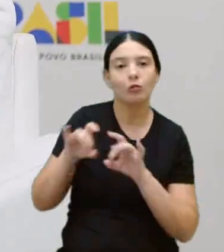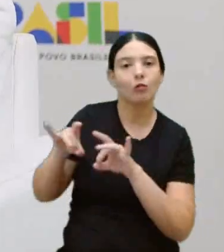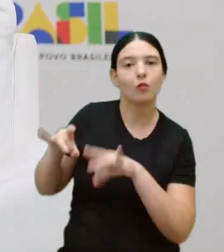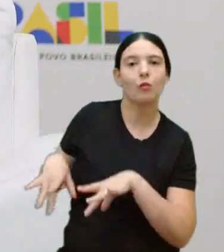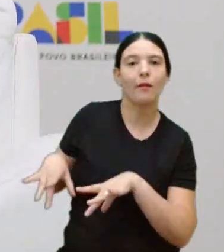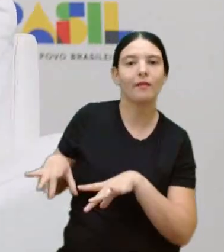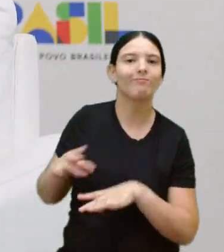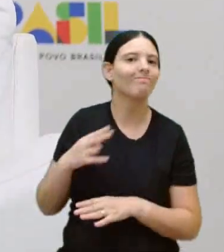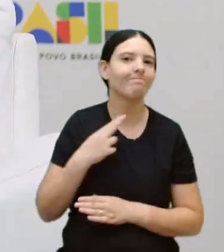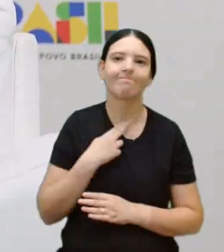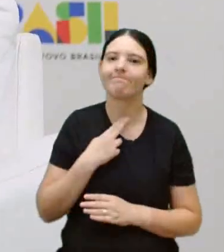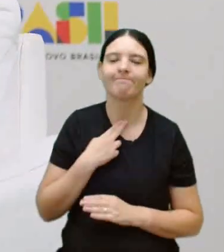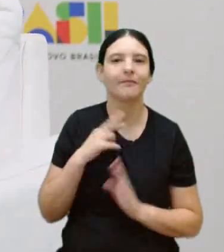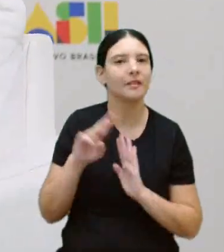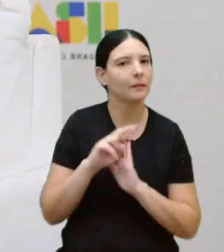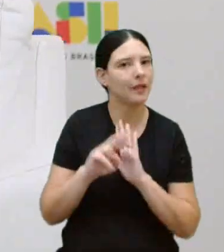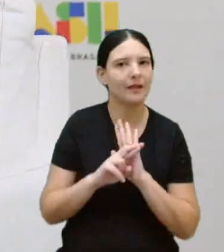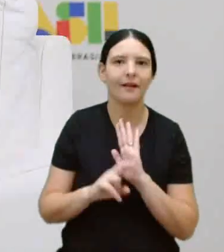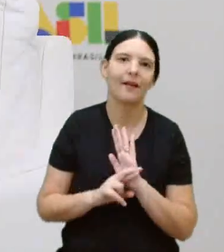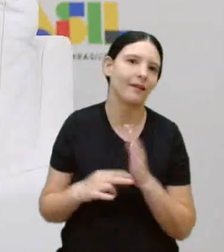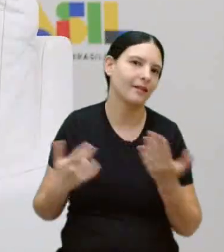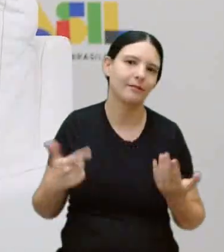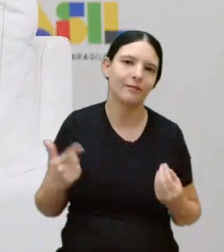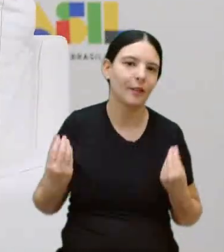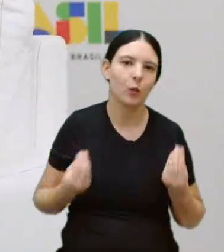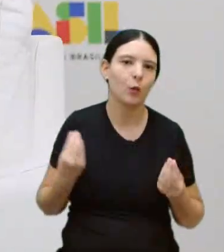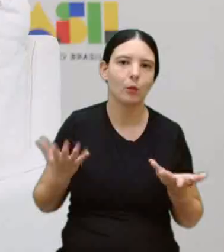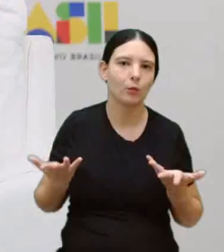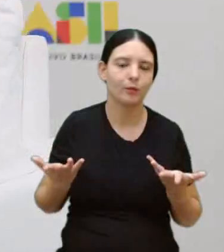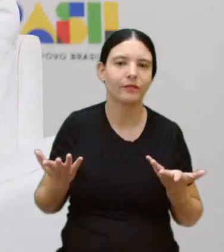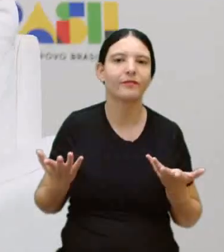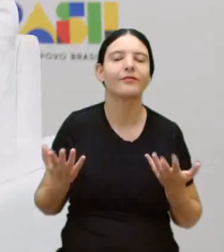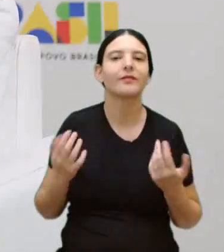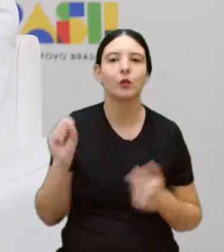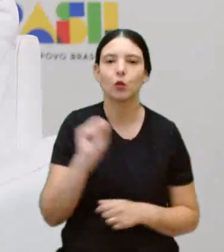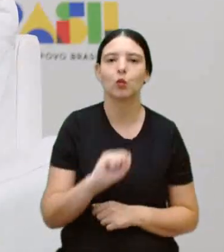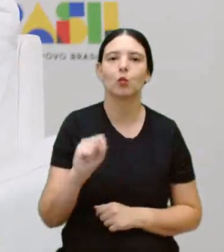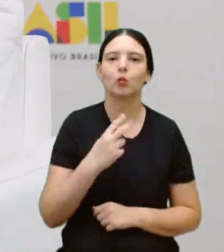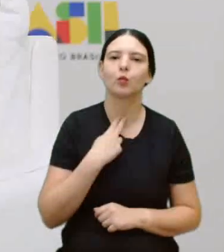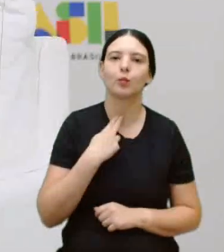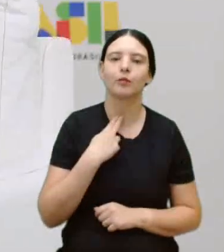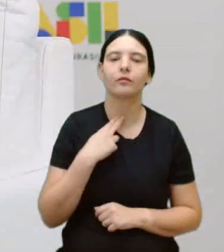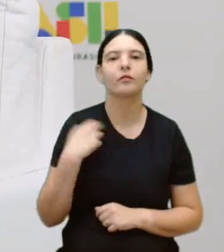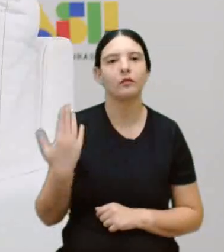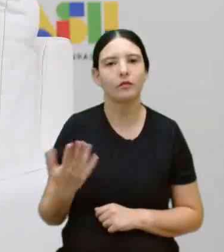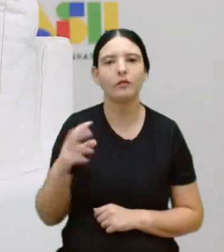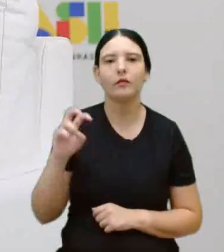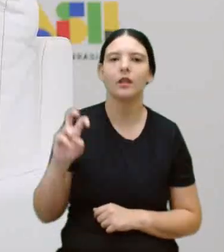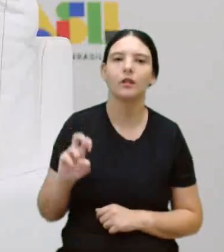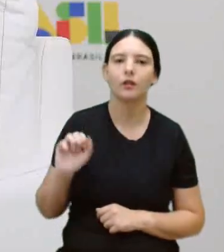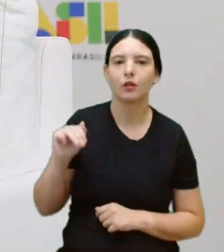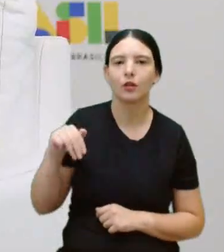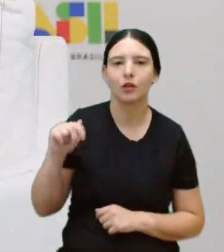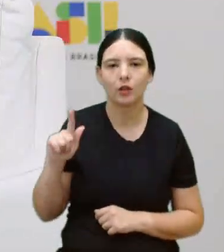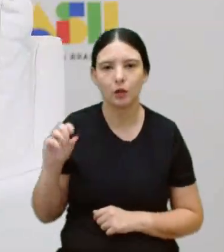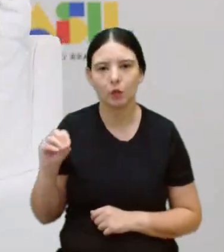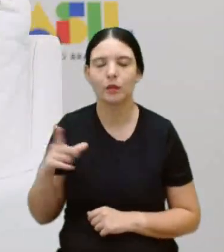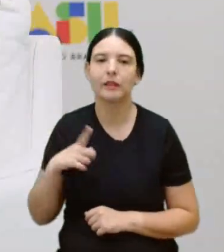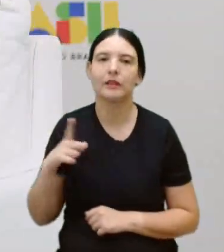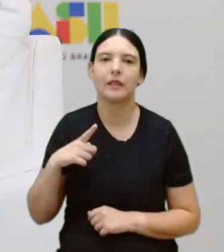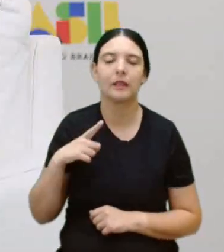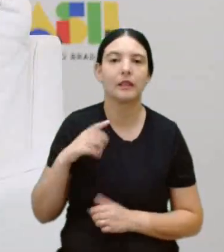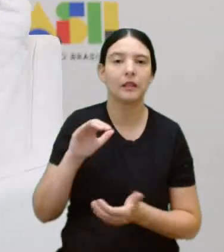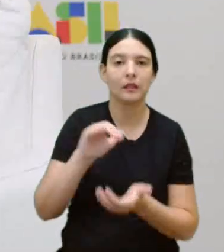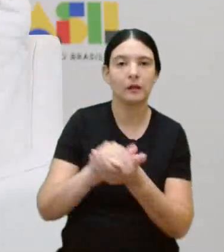é uma regra, não tem celibato. Então essa é uma diferença. Então o Xangô tem 3 esposas, na história que eu vou contar aqui, mas tem